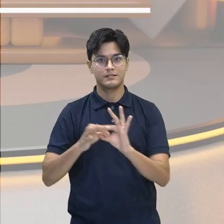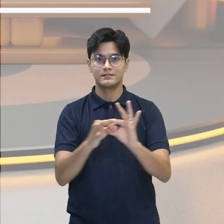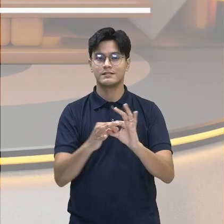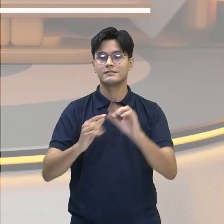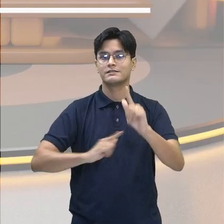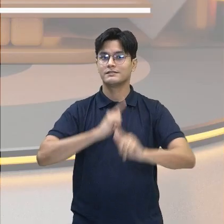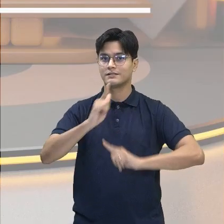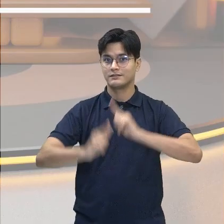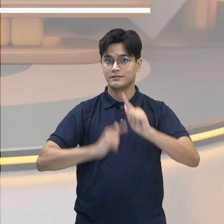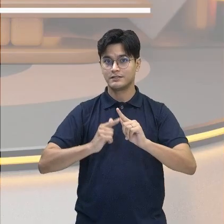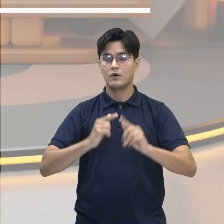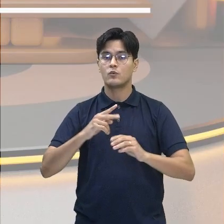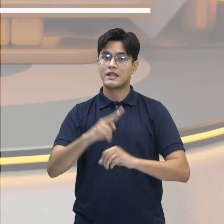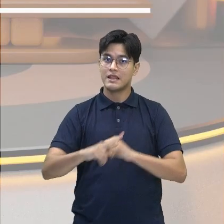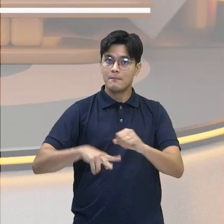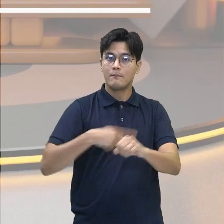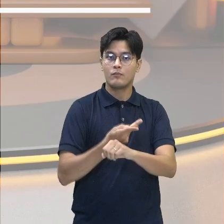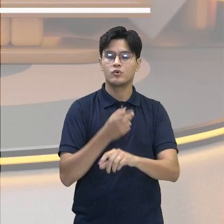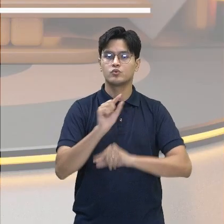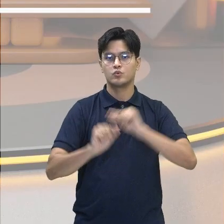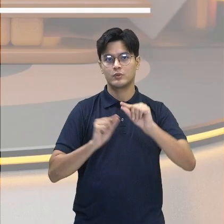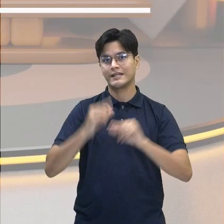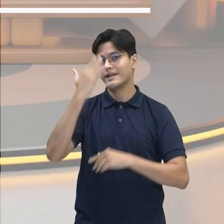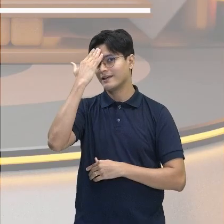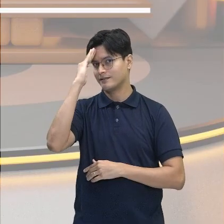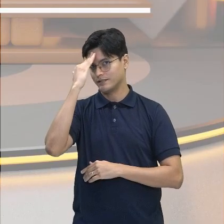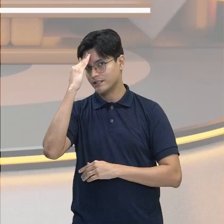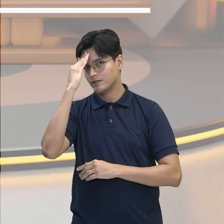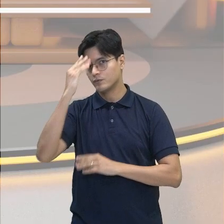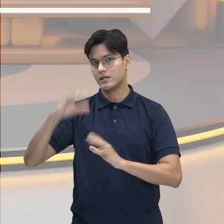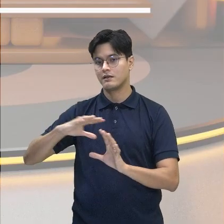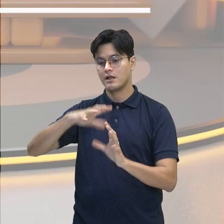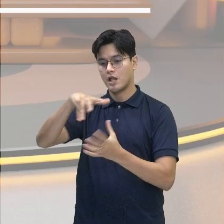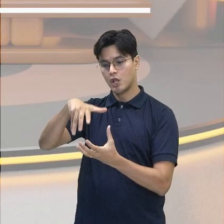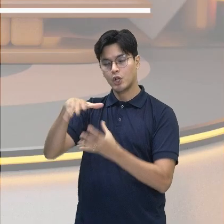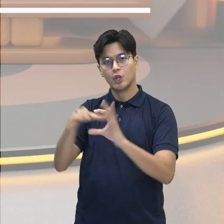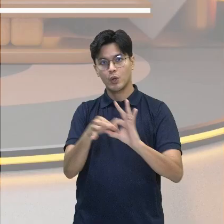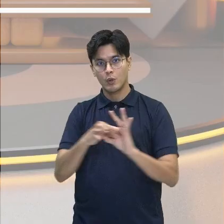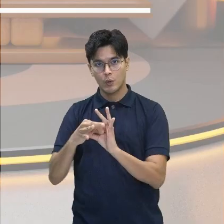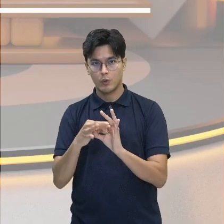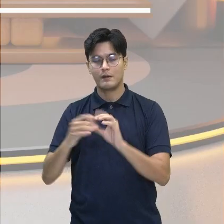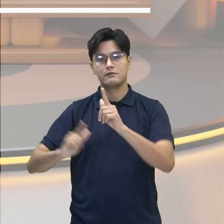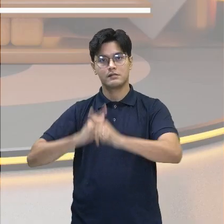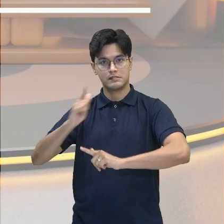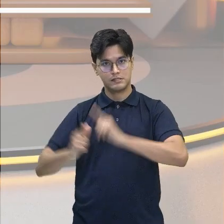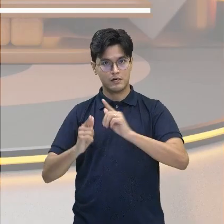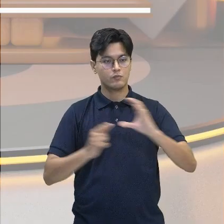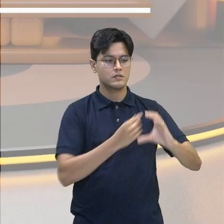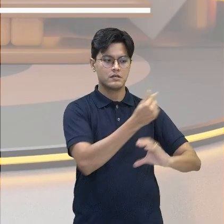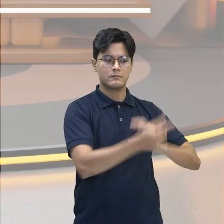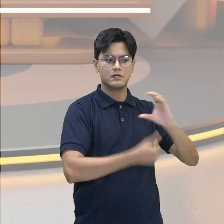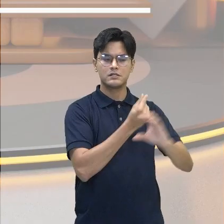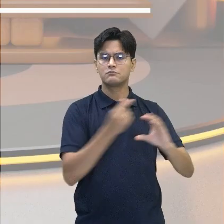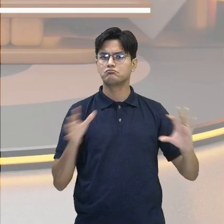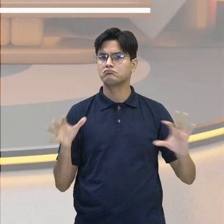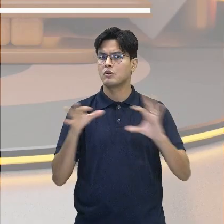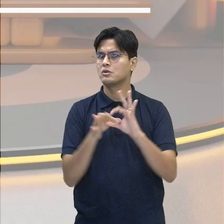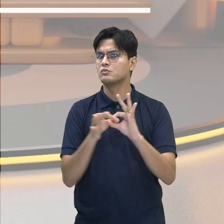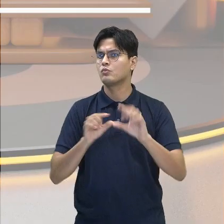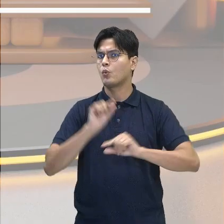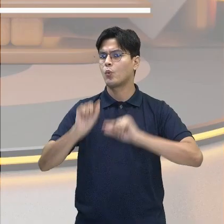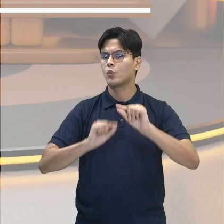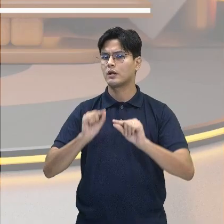gente vai buscar entender qual a relação entre globalização e capitalismo, entendendo sempre que o